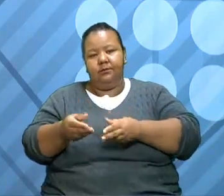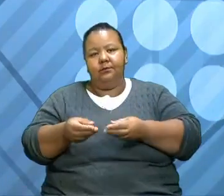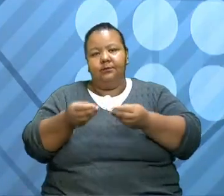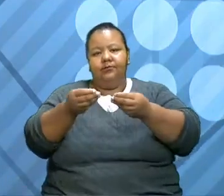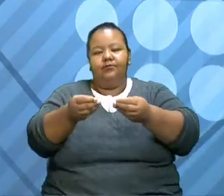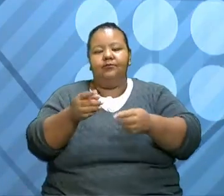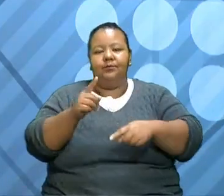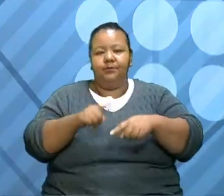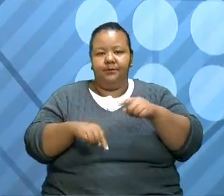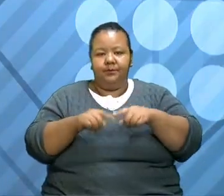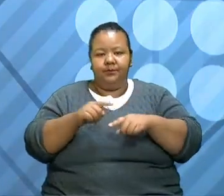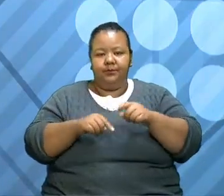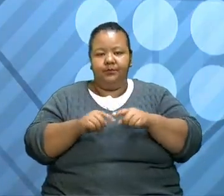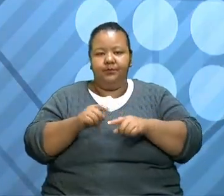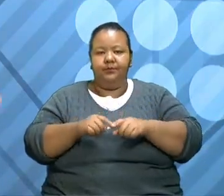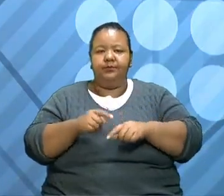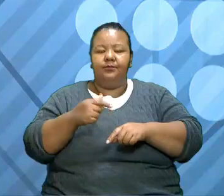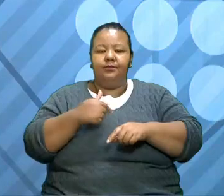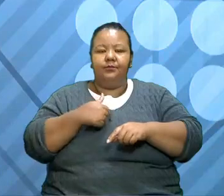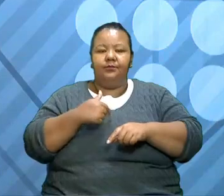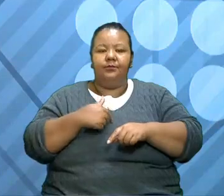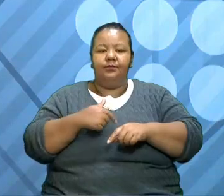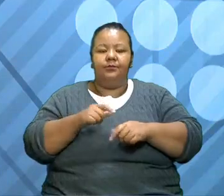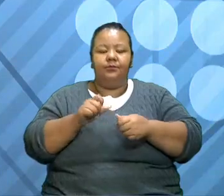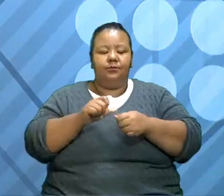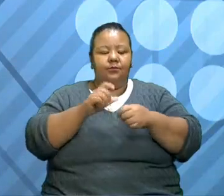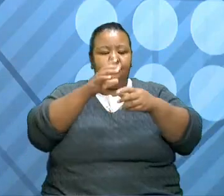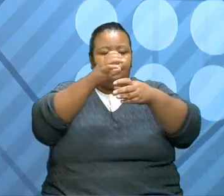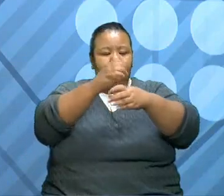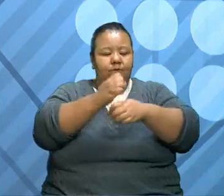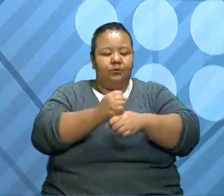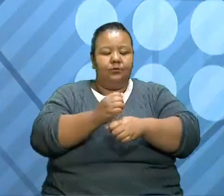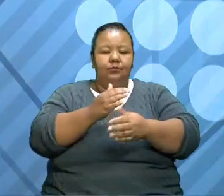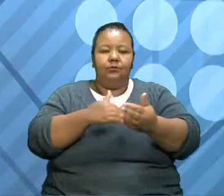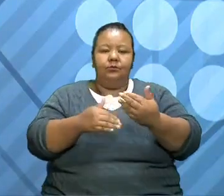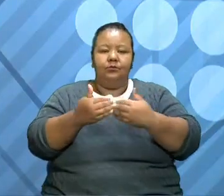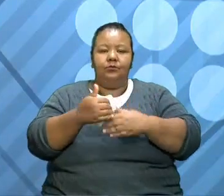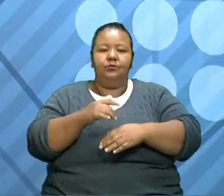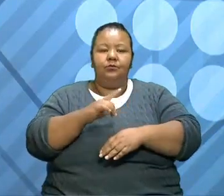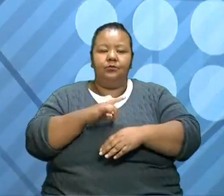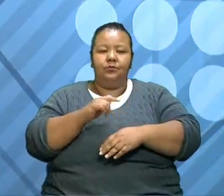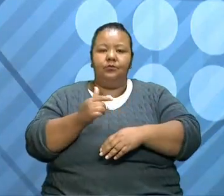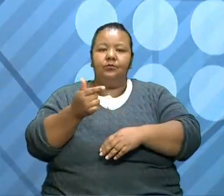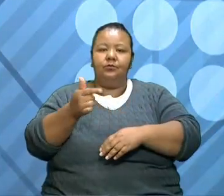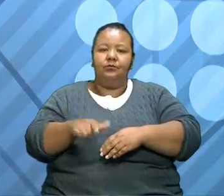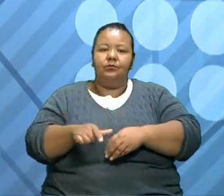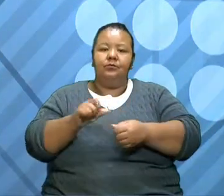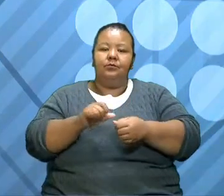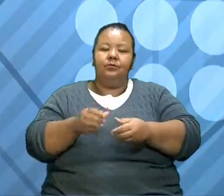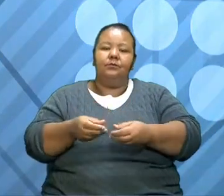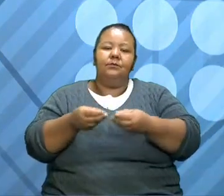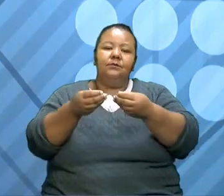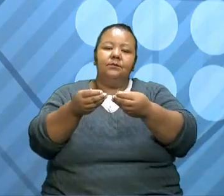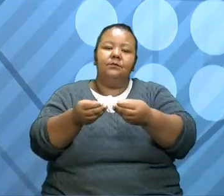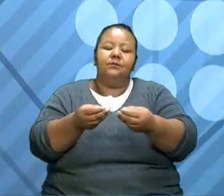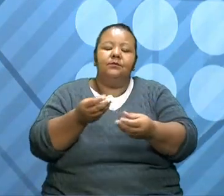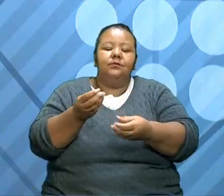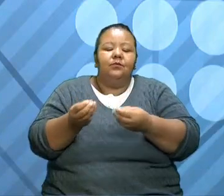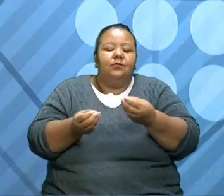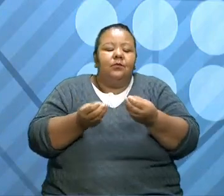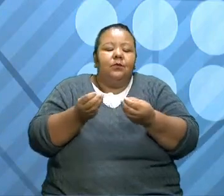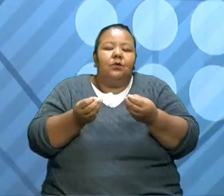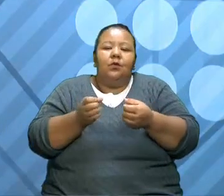um produto. Então, eu somo tudo que eu tenho ali para conseguir realizar essa entrega. Mas como que eu